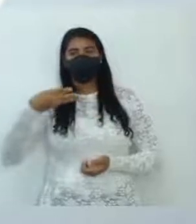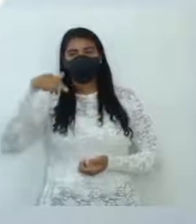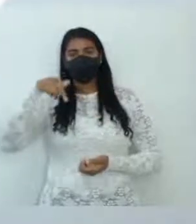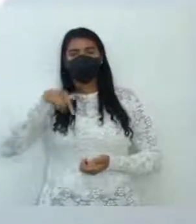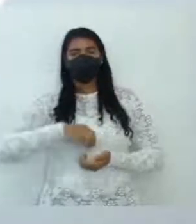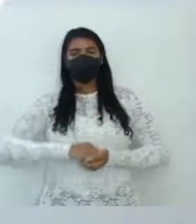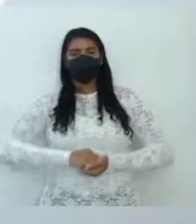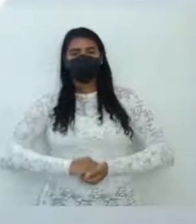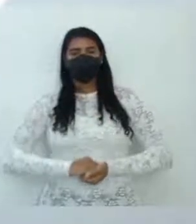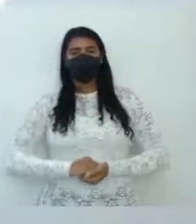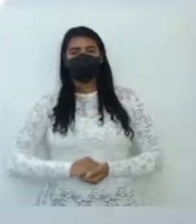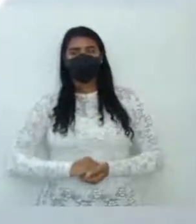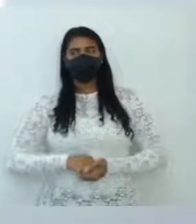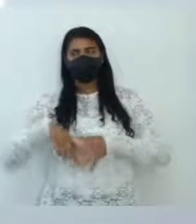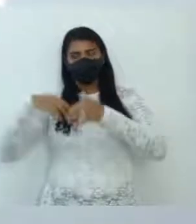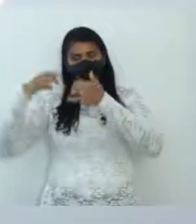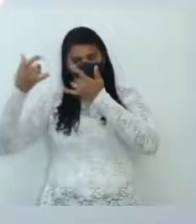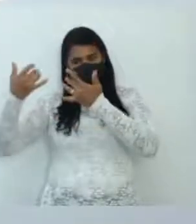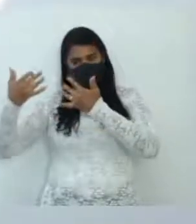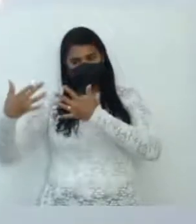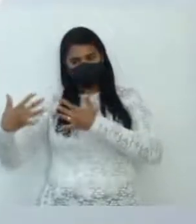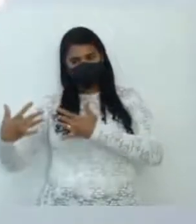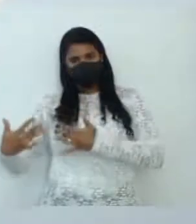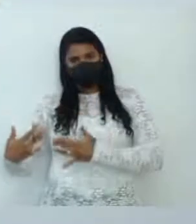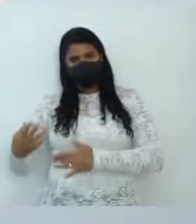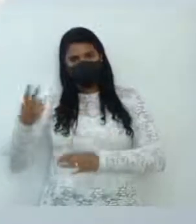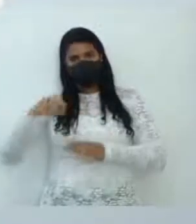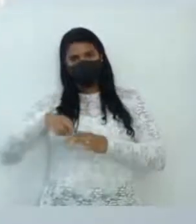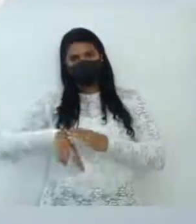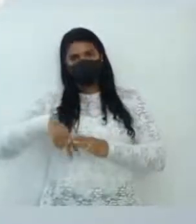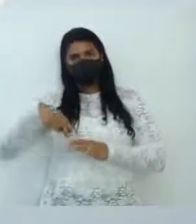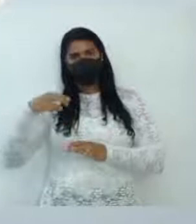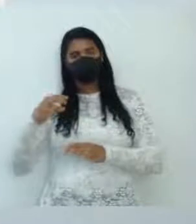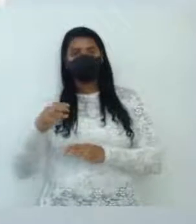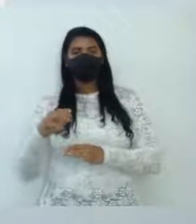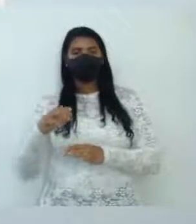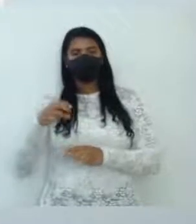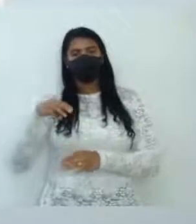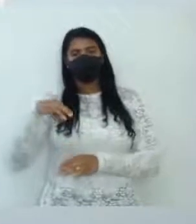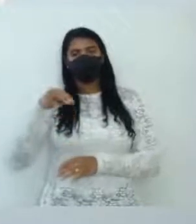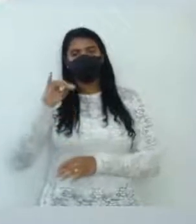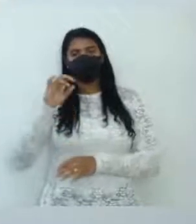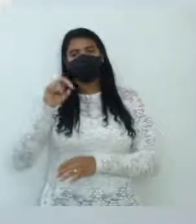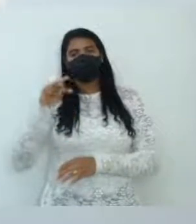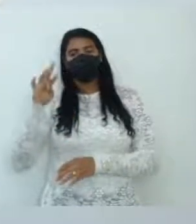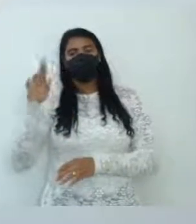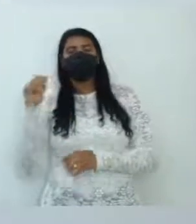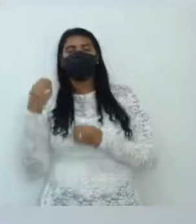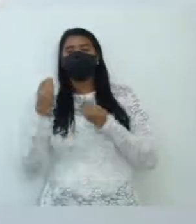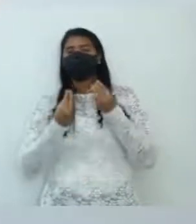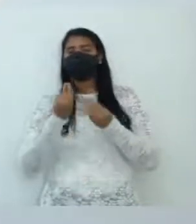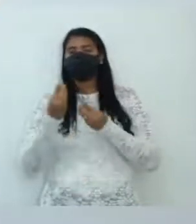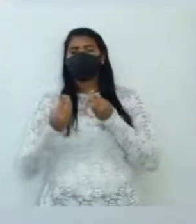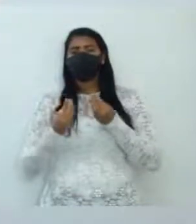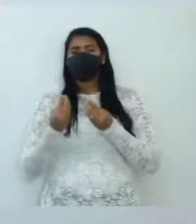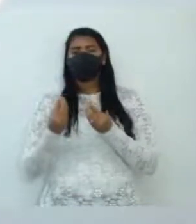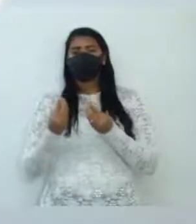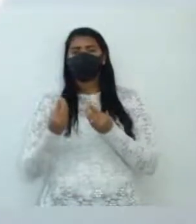37. Eu irei falar sobre exploração mineral. Já ouviram falar? Como é que a gente